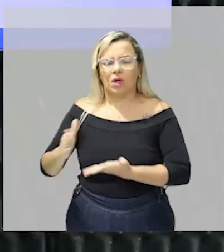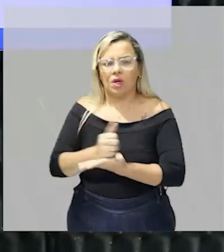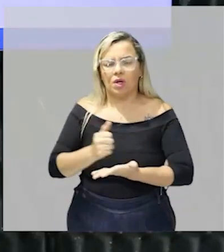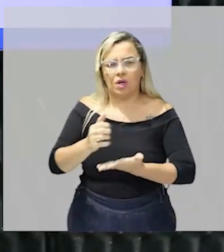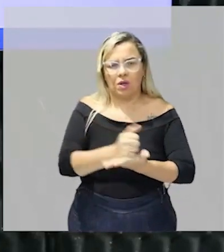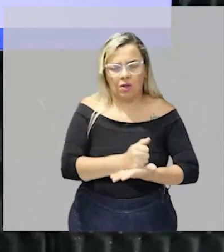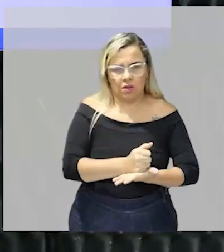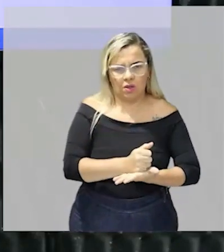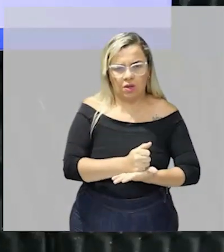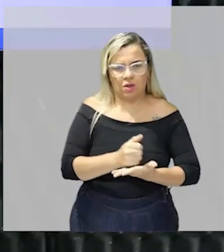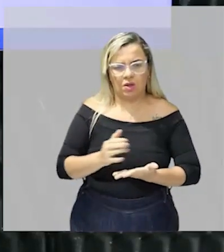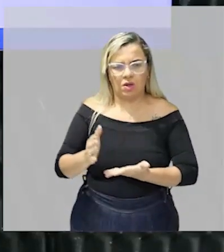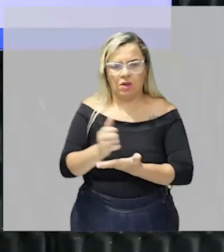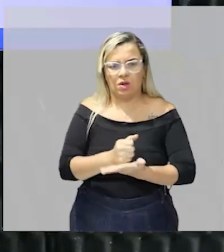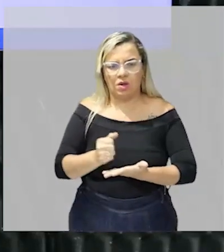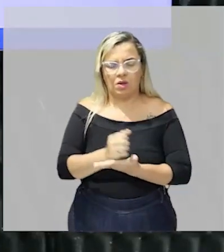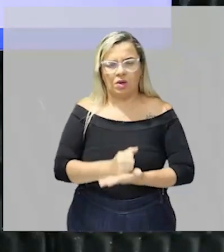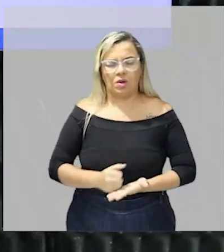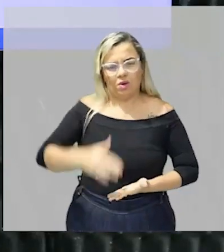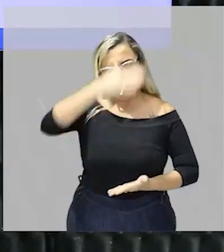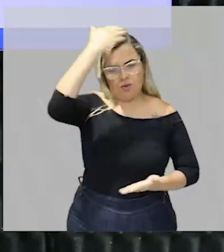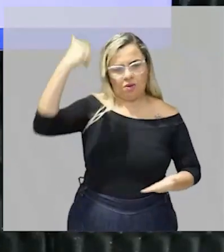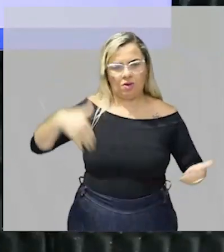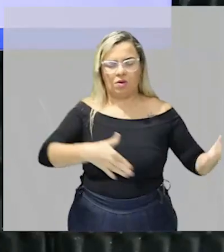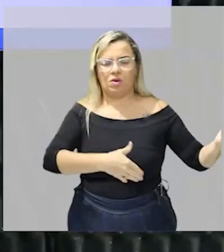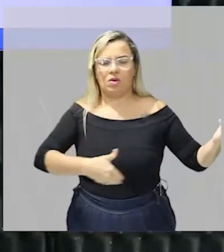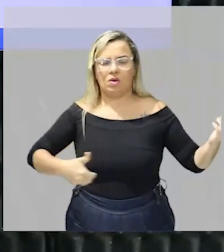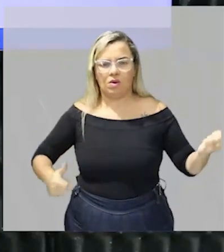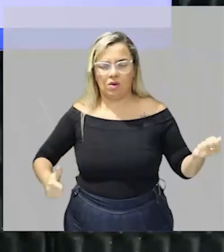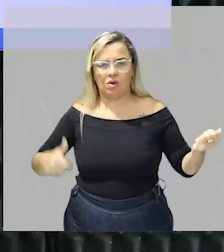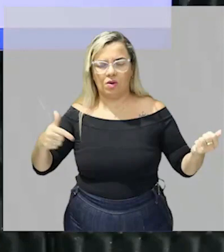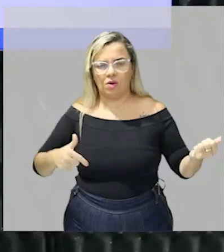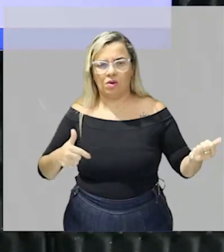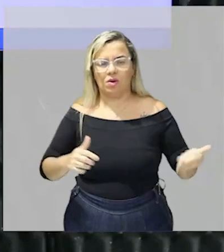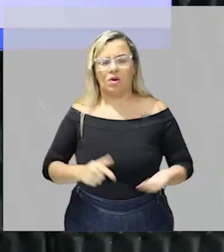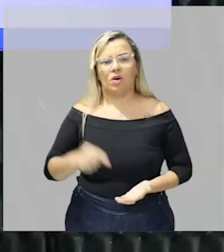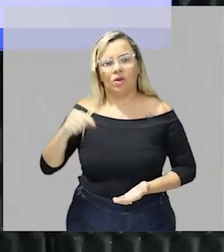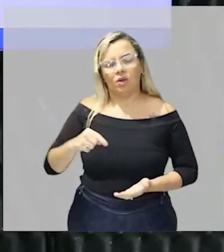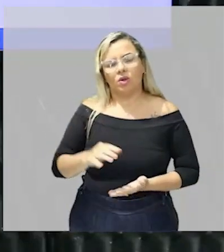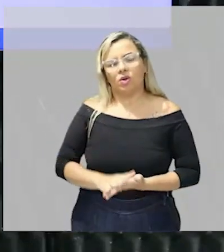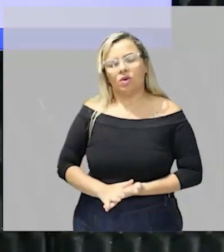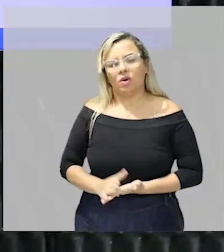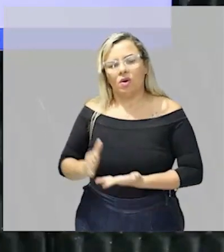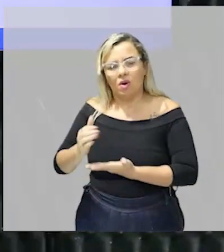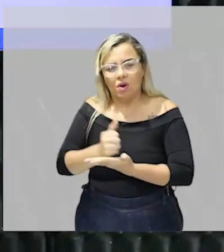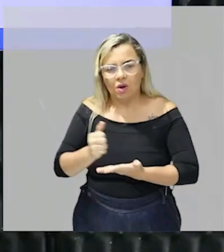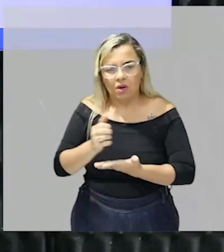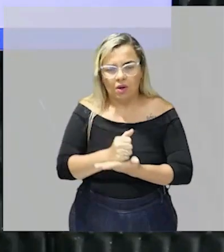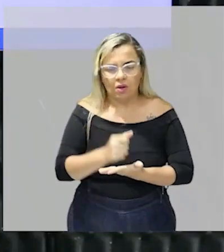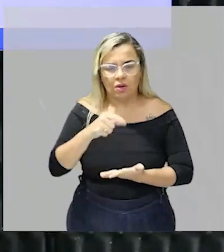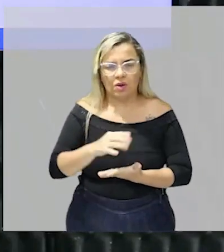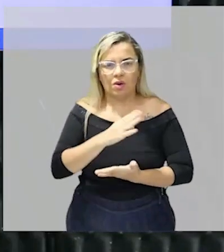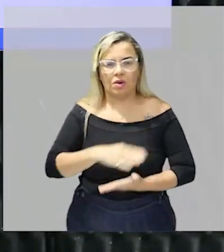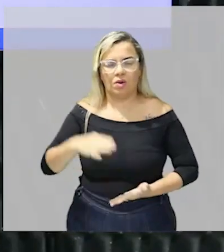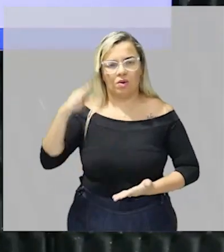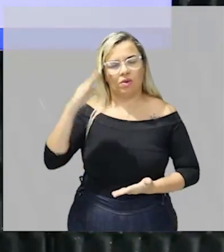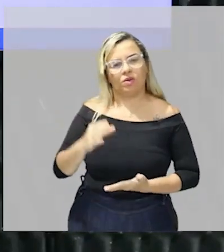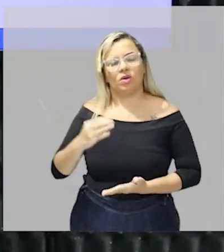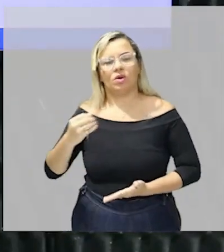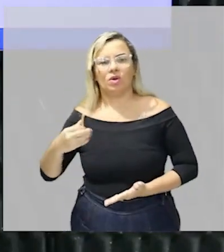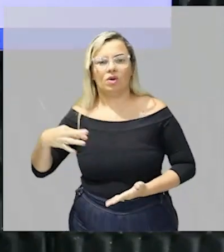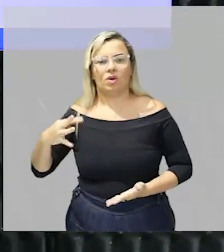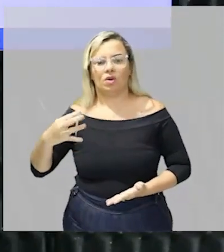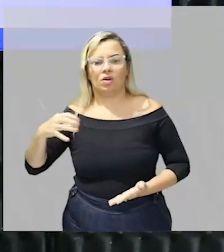México, por exemplo, pelos astecas, sob o comando de Cortés, a mais espetacular, já que a